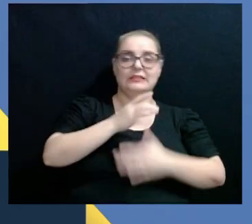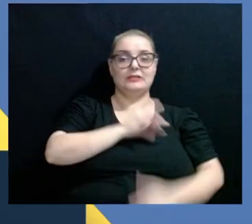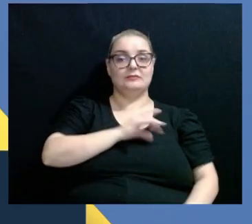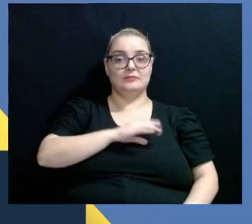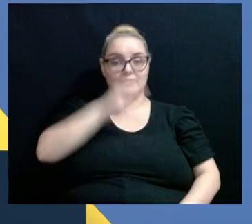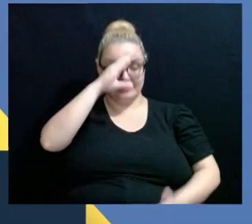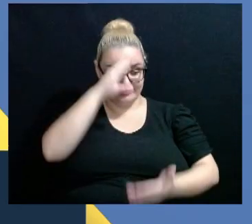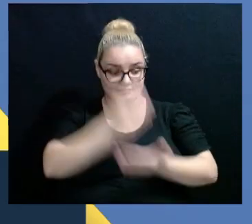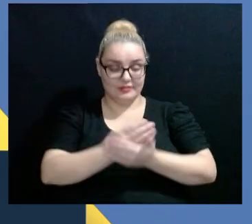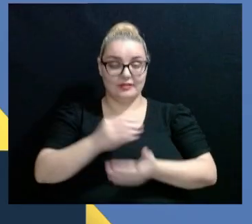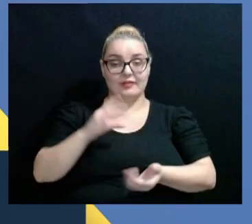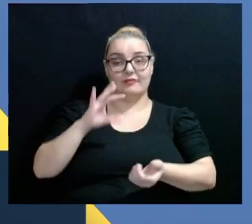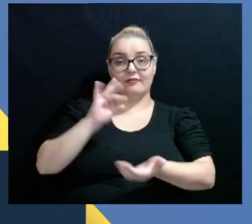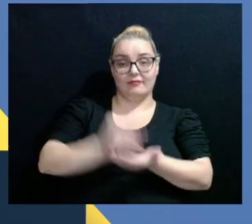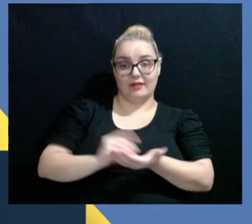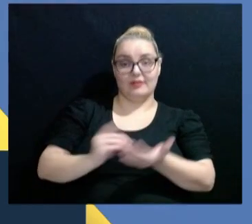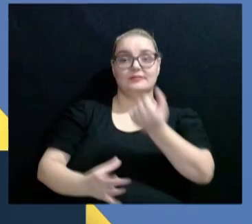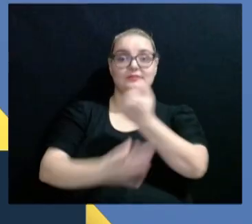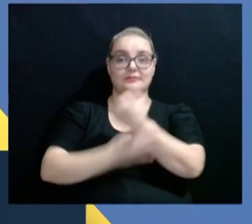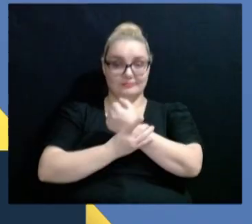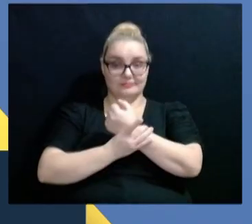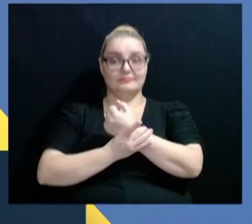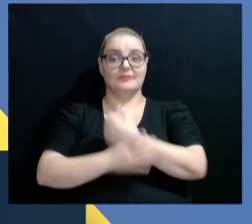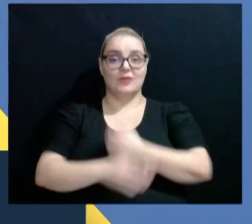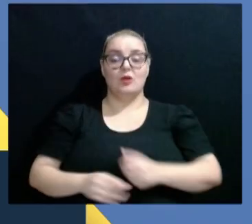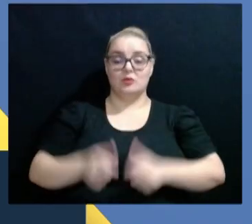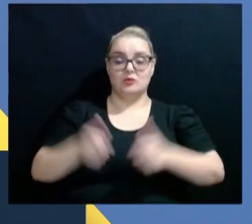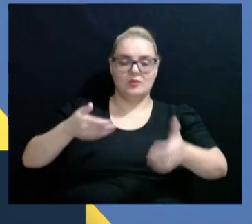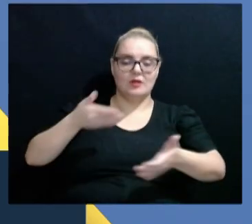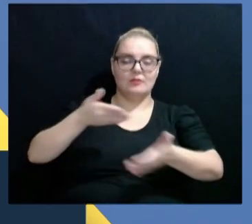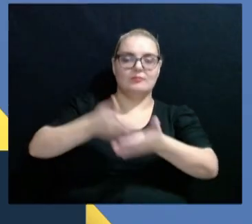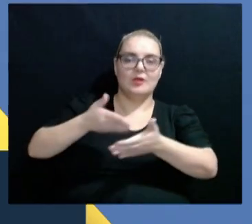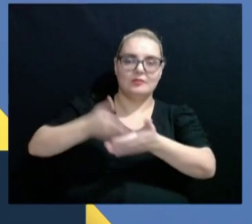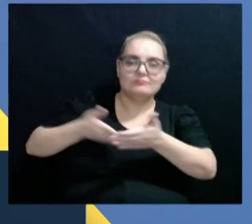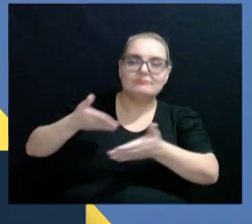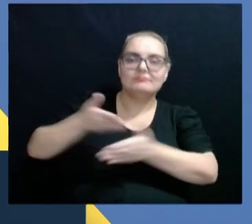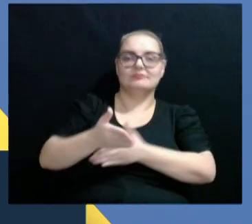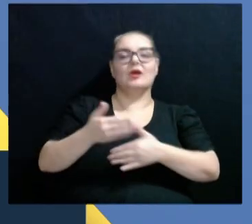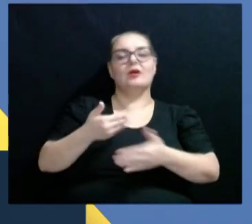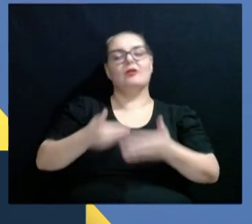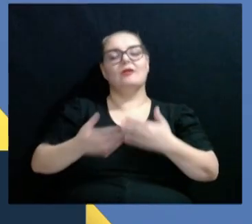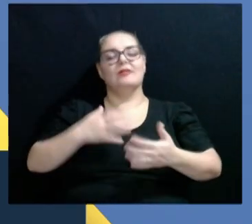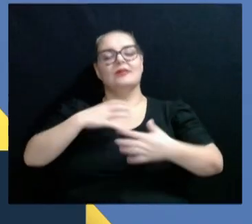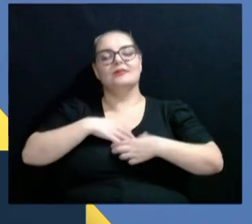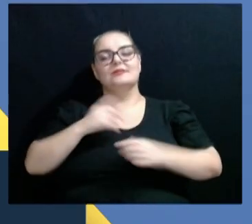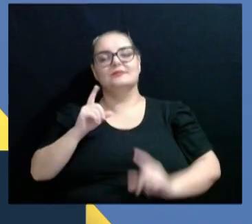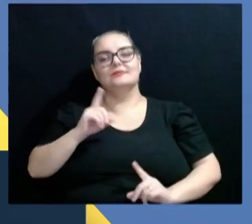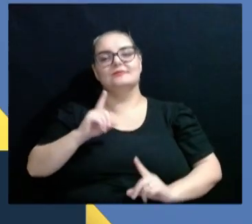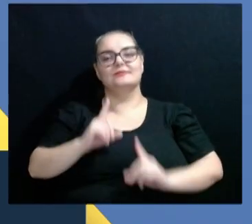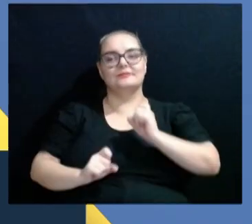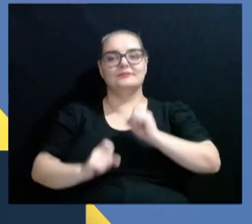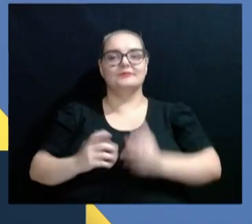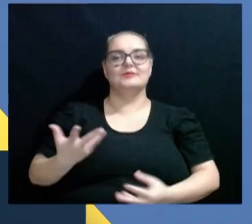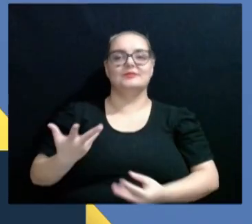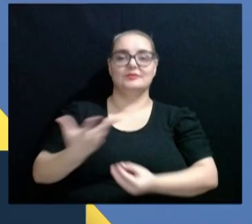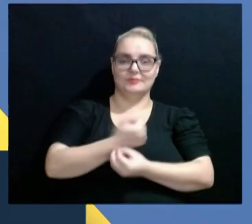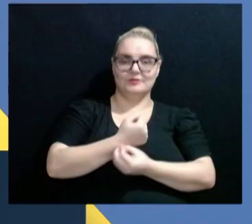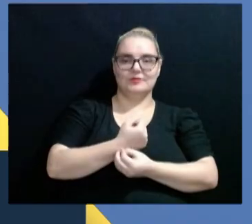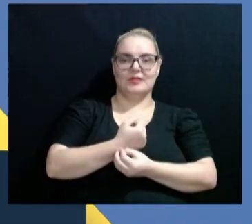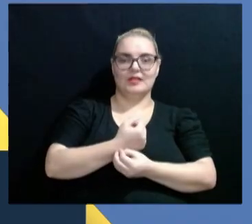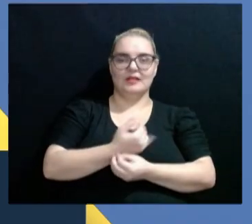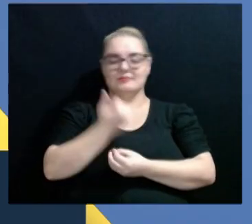medos, crenças e inseguranças, os maiores obstáculos para quem deseja expressar qualquer forma de arte